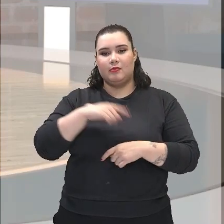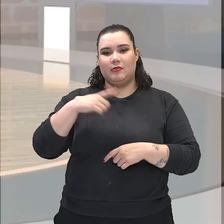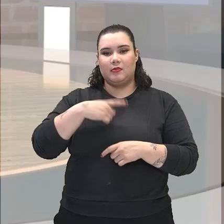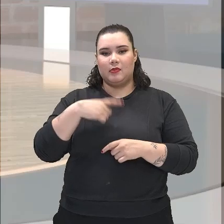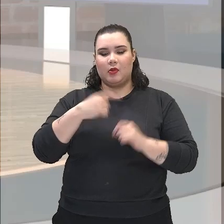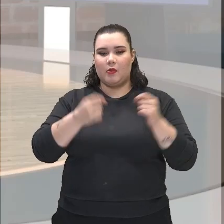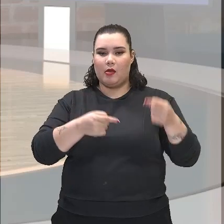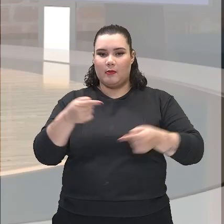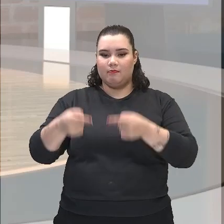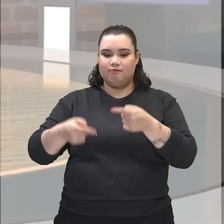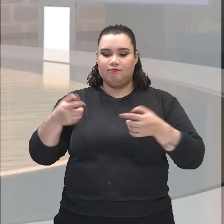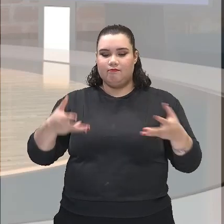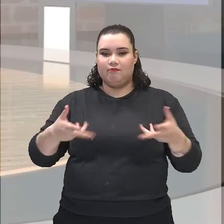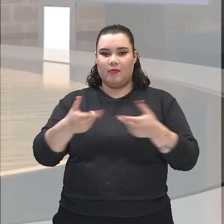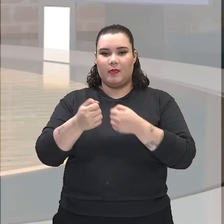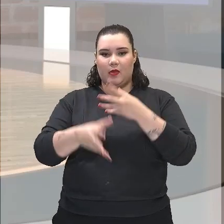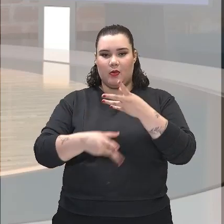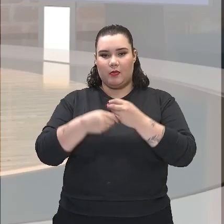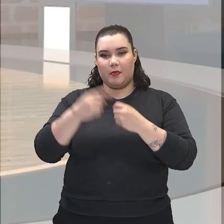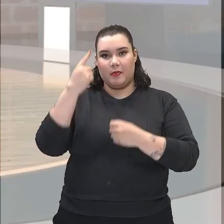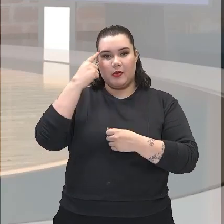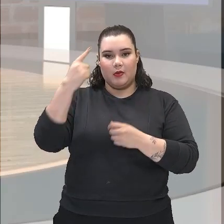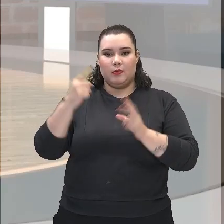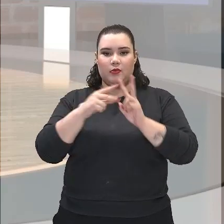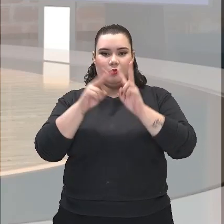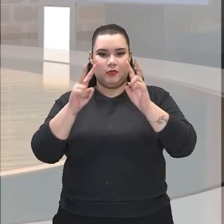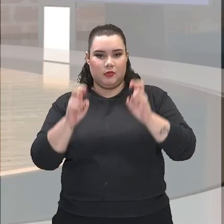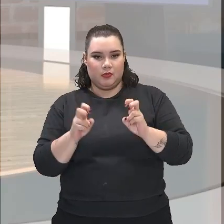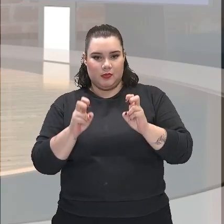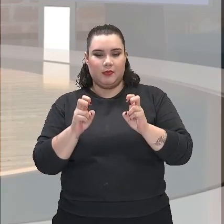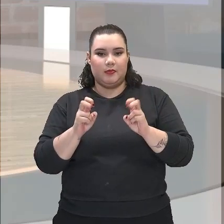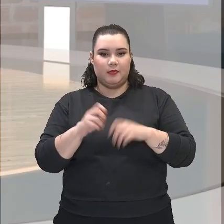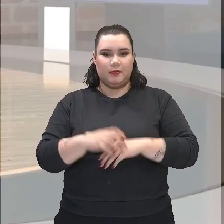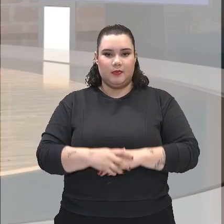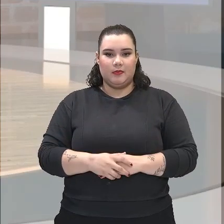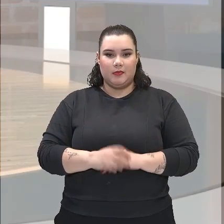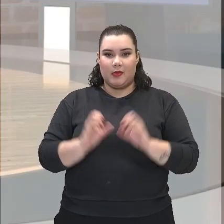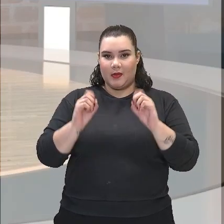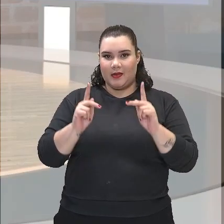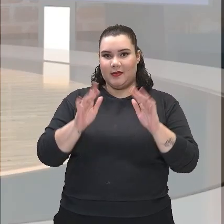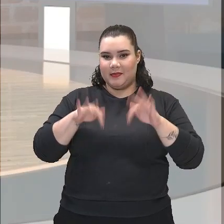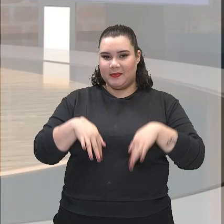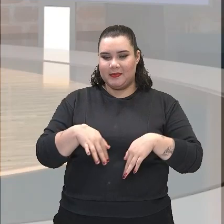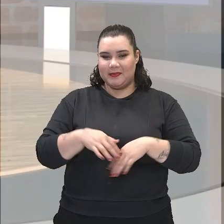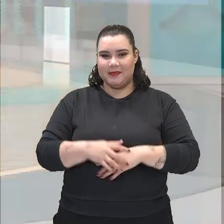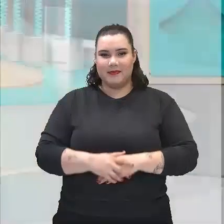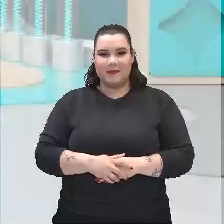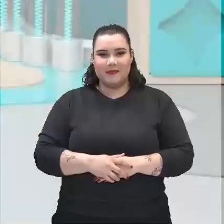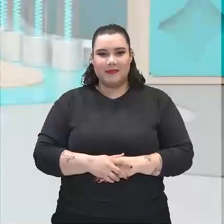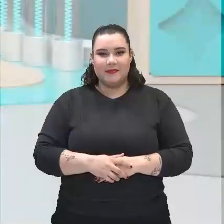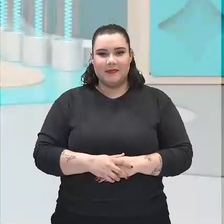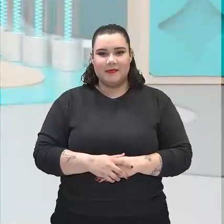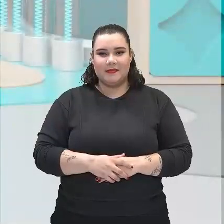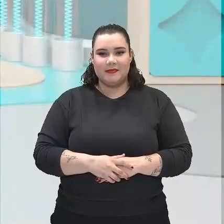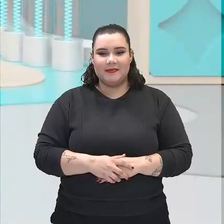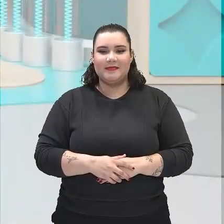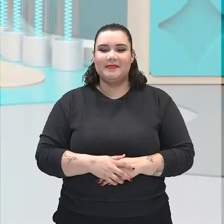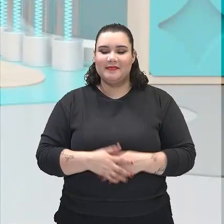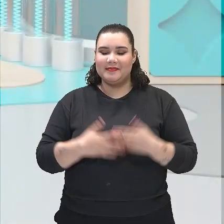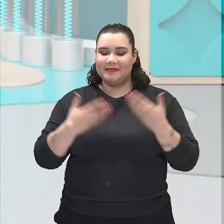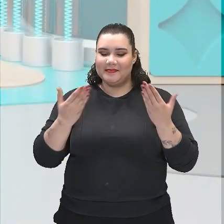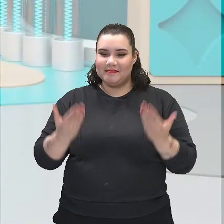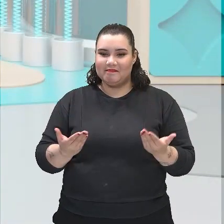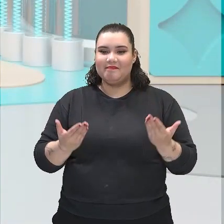nossa discussão e o nosso pensamento e reflexão sobre este tema. Até a próxima, pessoal. Muito bem, gente.